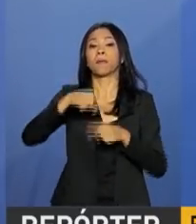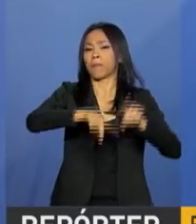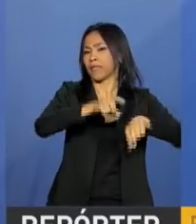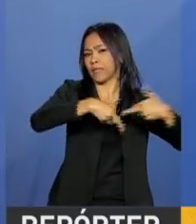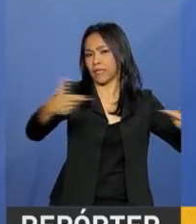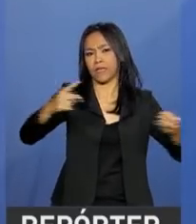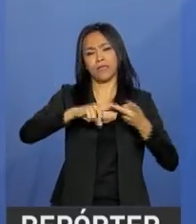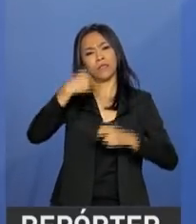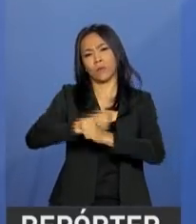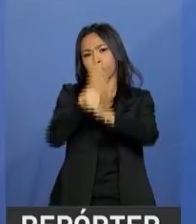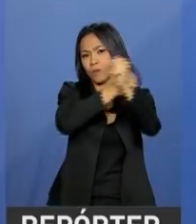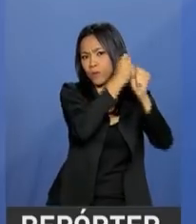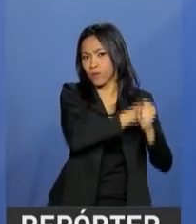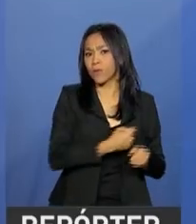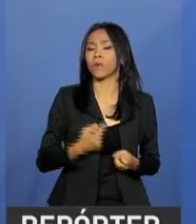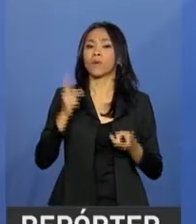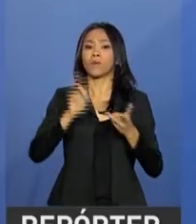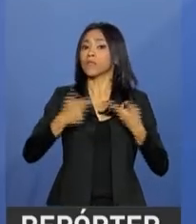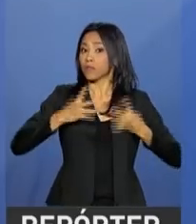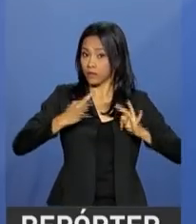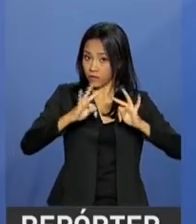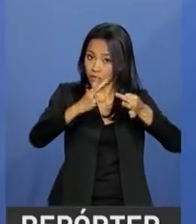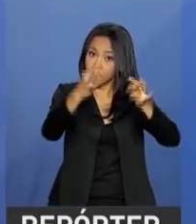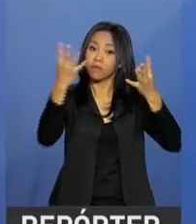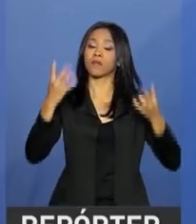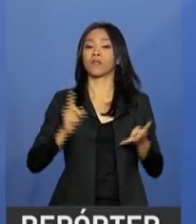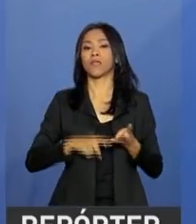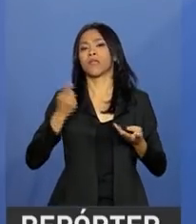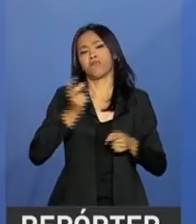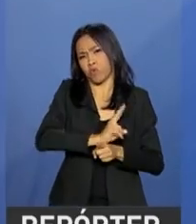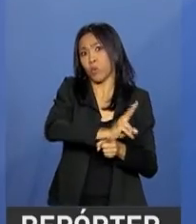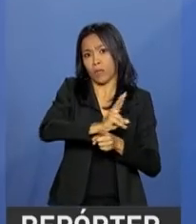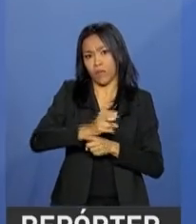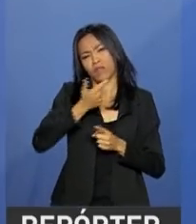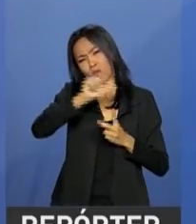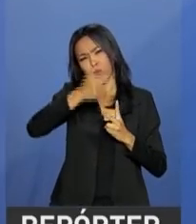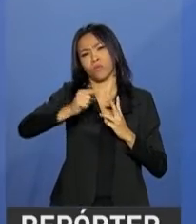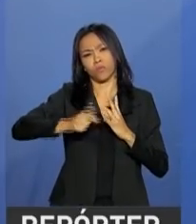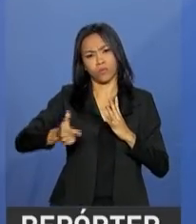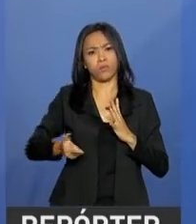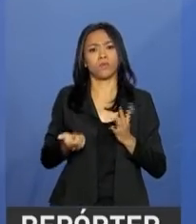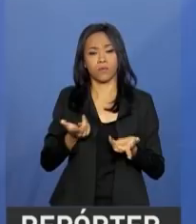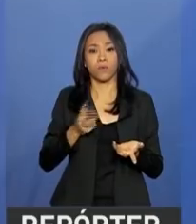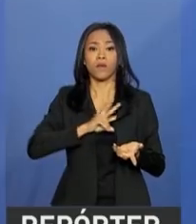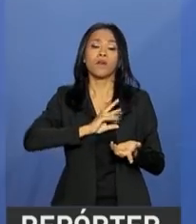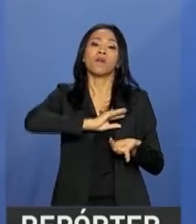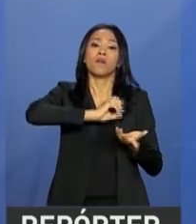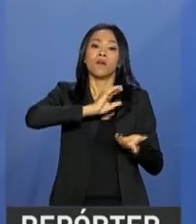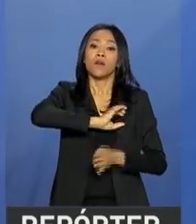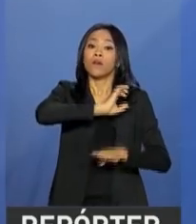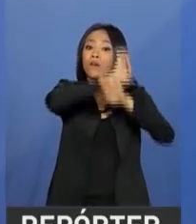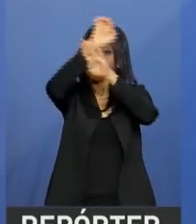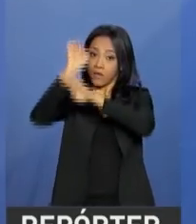e equipamentos tecnológicos de monitoramento e outros mais para estados e também